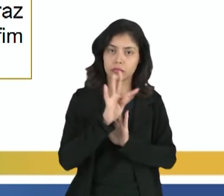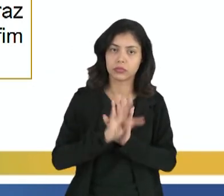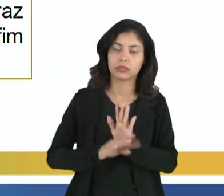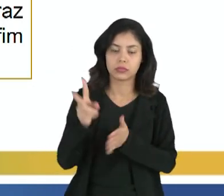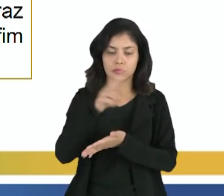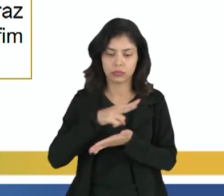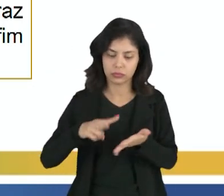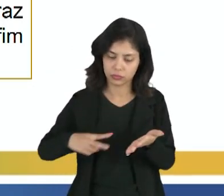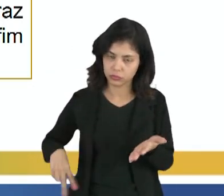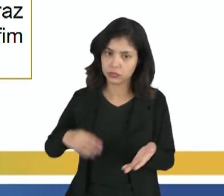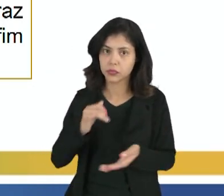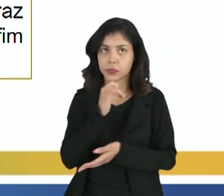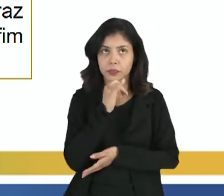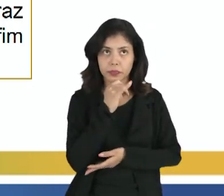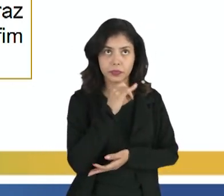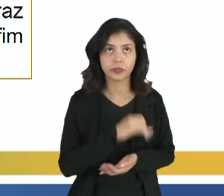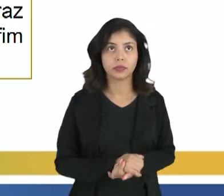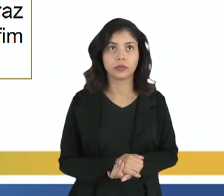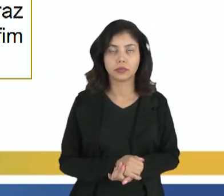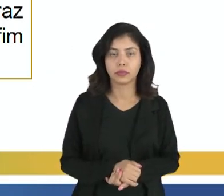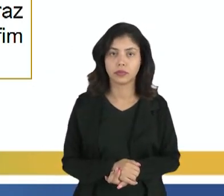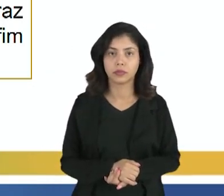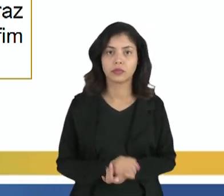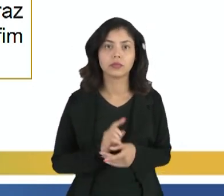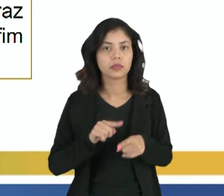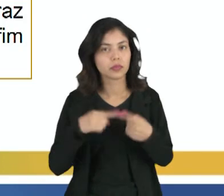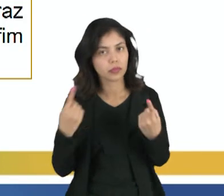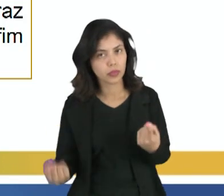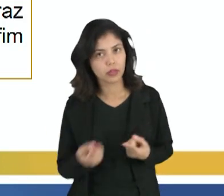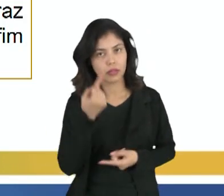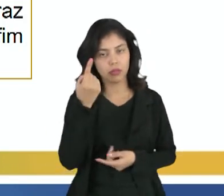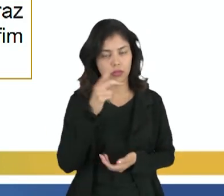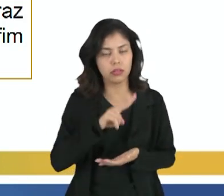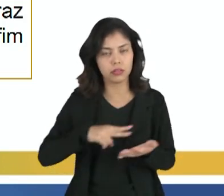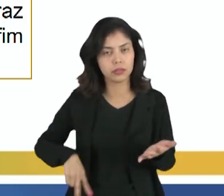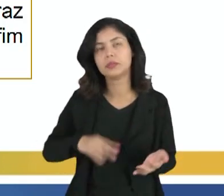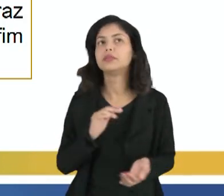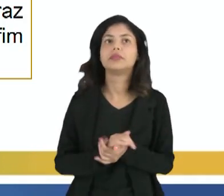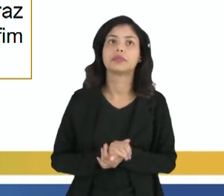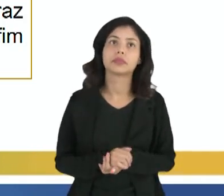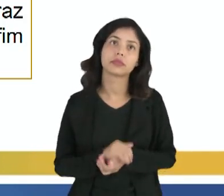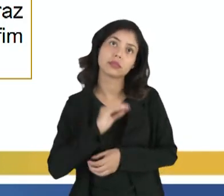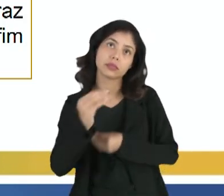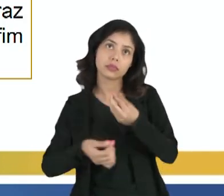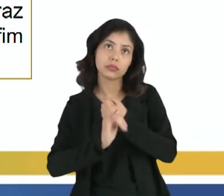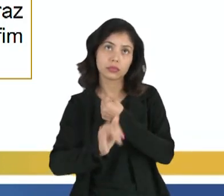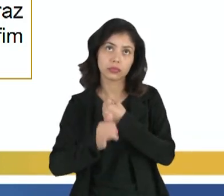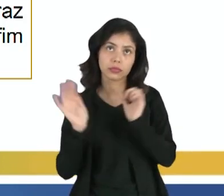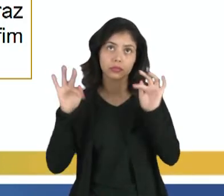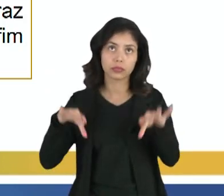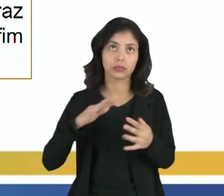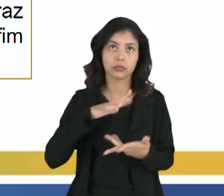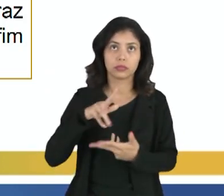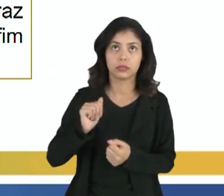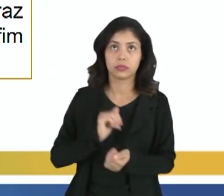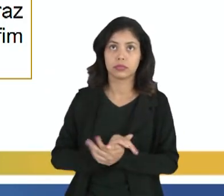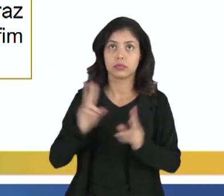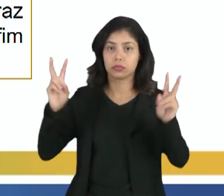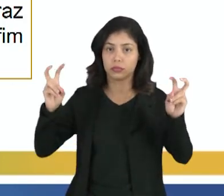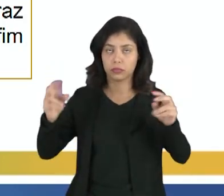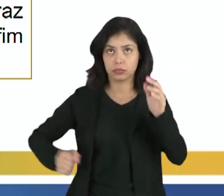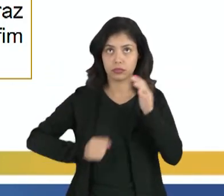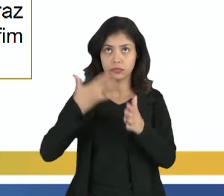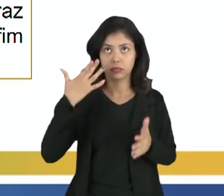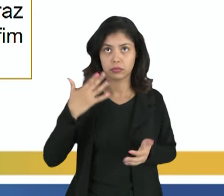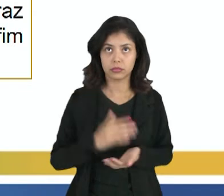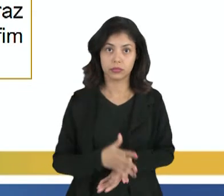Reler o texto, por exemplo. Então, ler mais de uma vez. Como a crônica O Fim do Mundo trata de um assunto que muitas